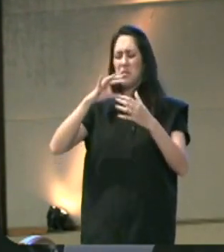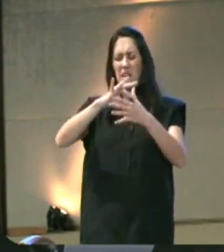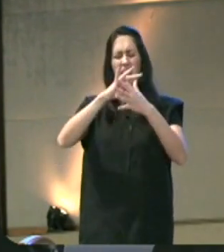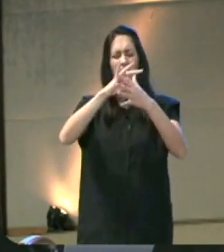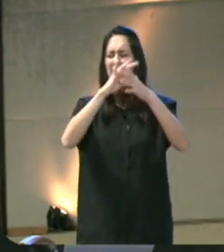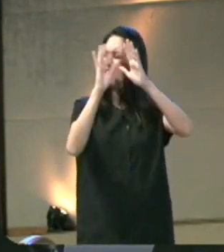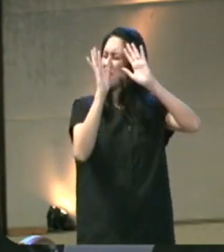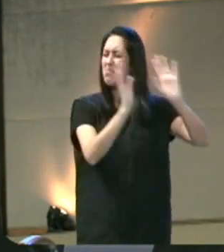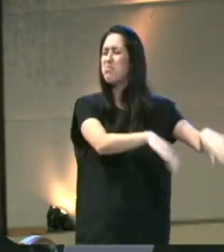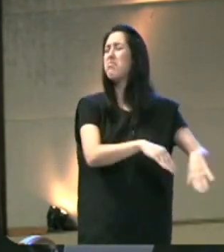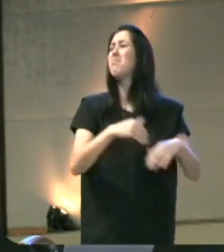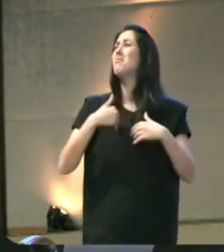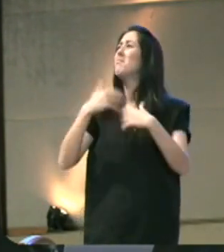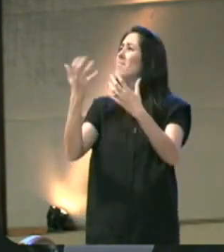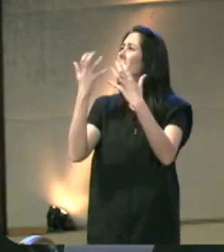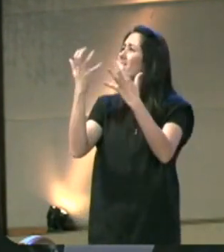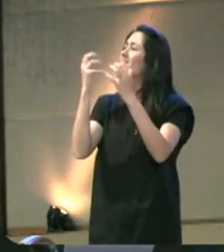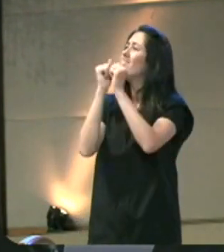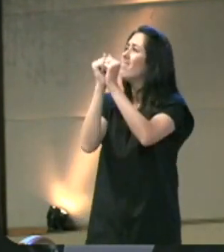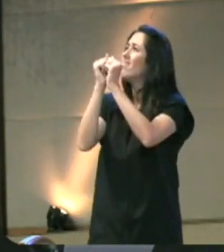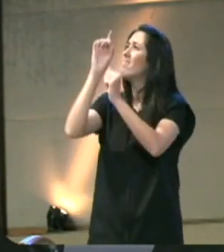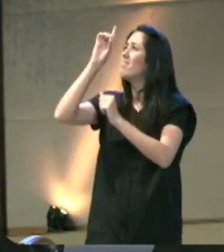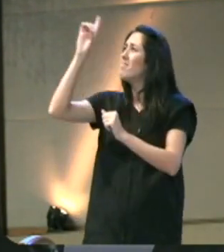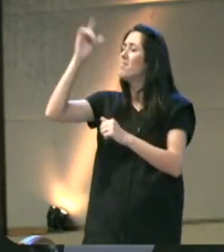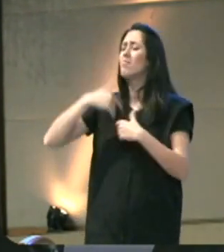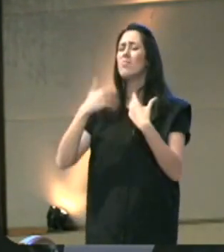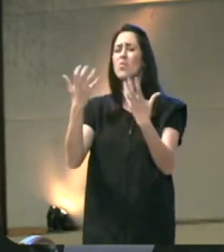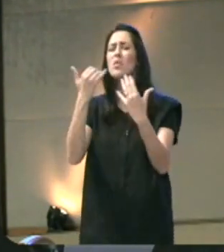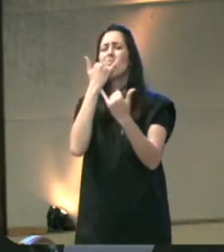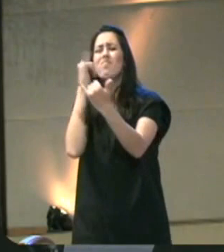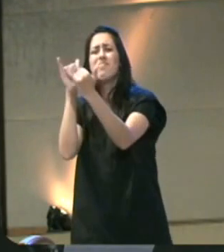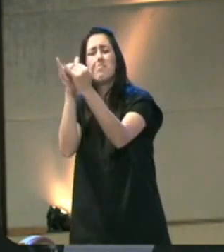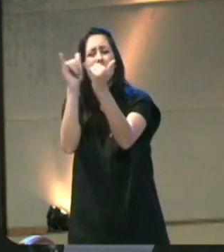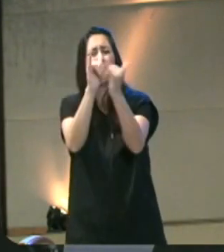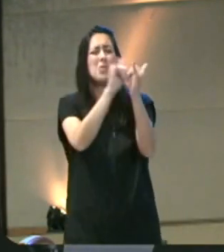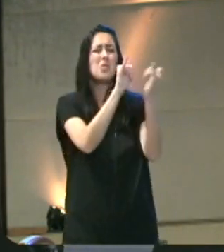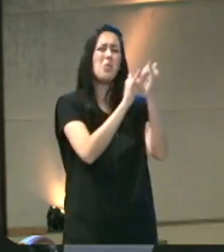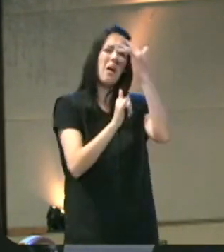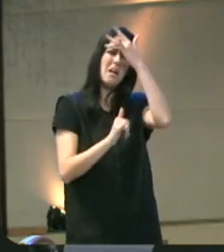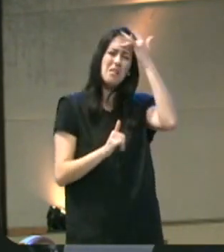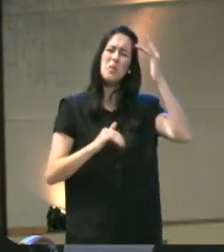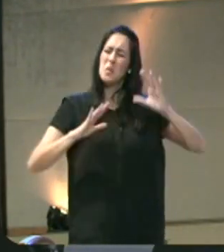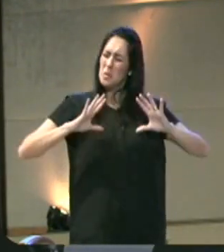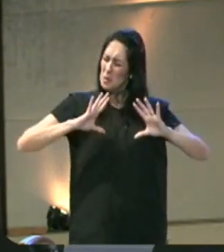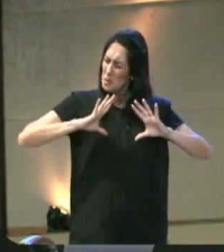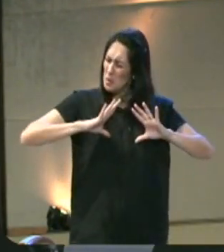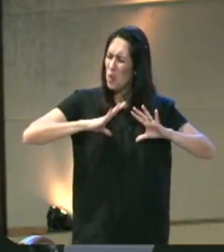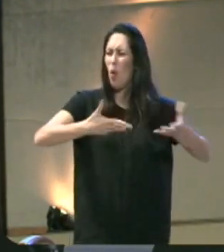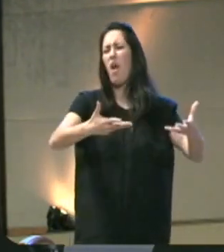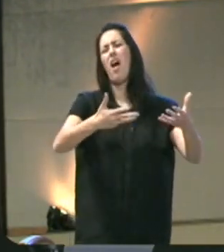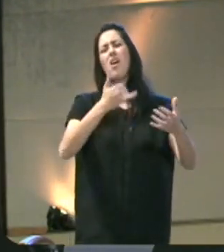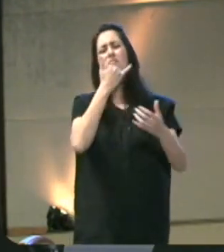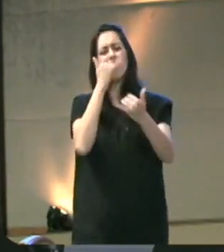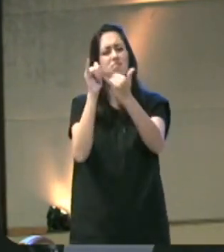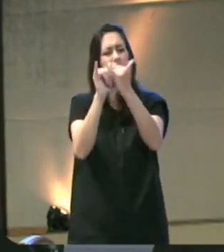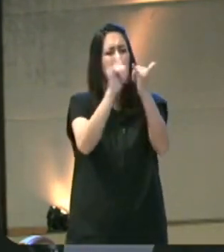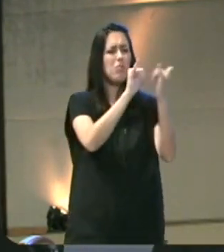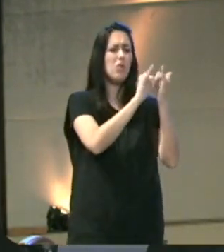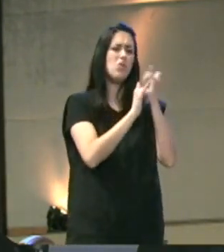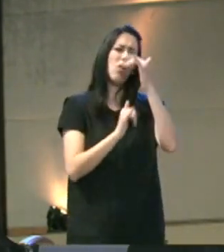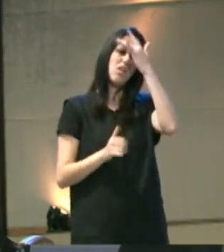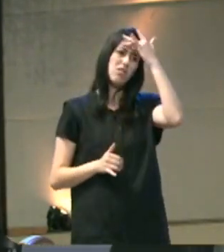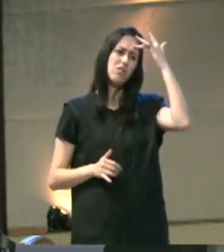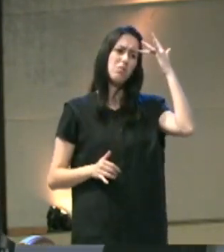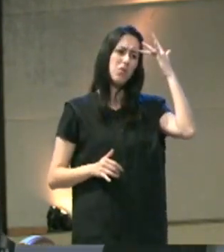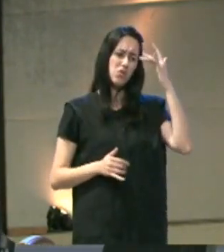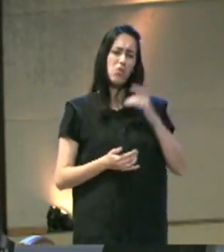perdoar, mas Deus há de me dar graça para cobrir tudo o que aconteceu com o amor dele na minha vida e na tua